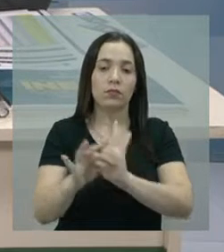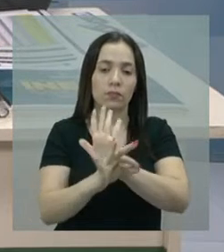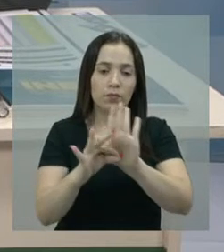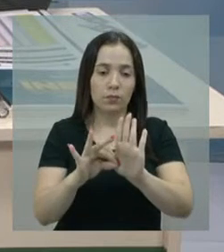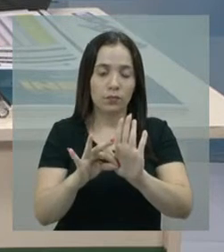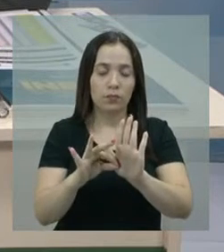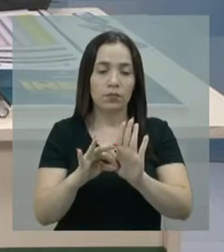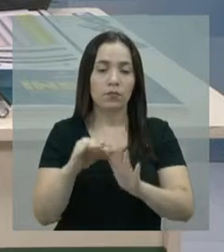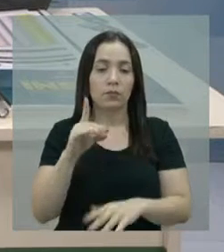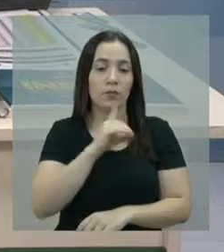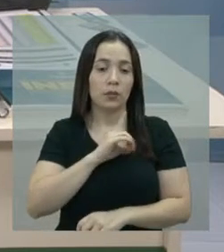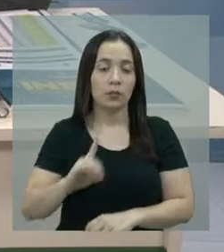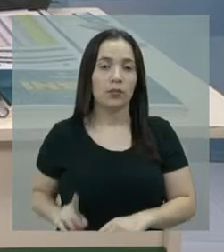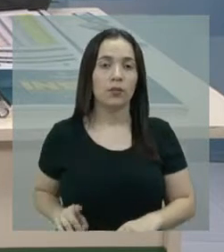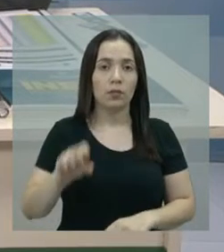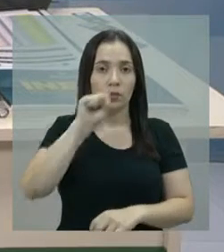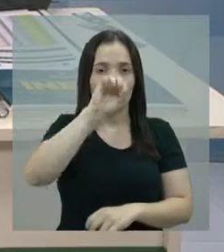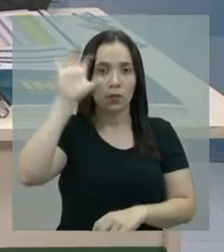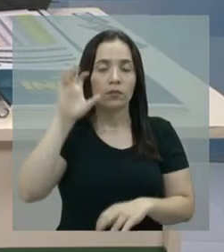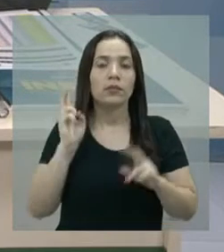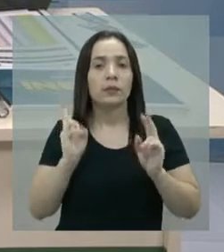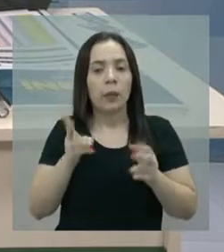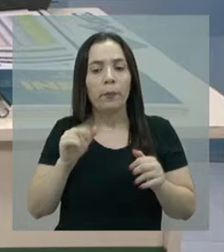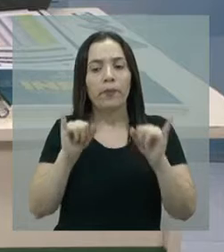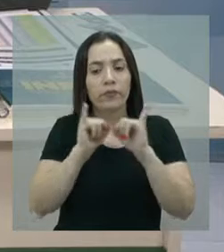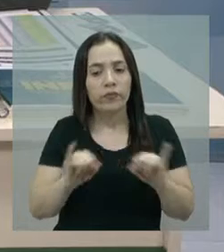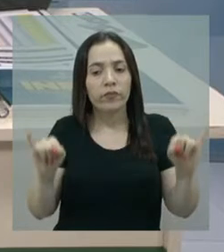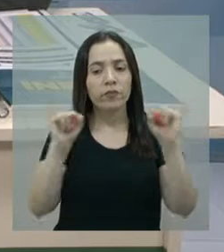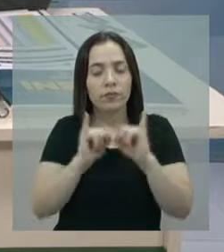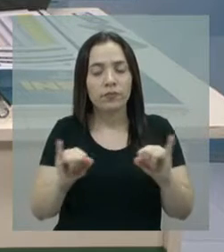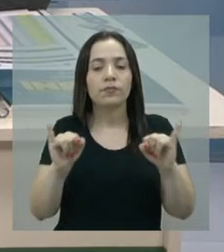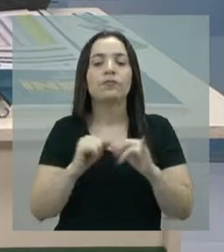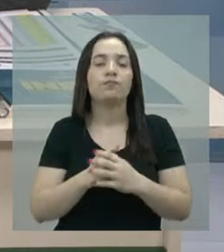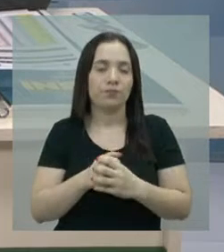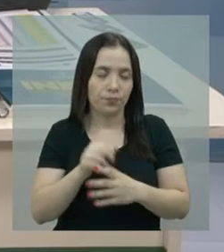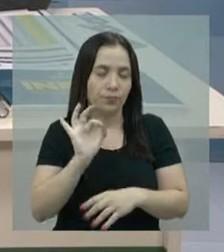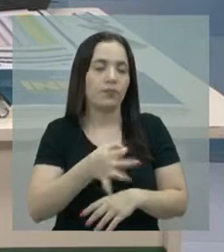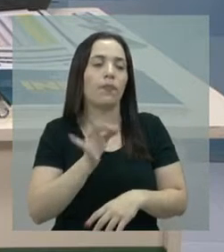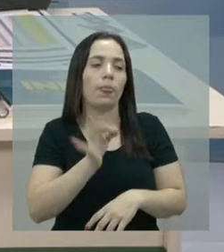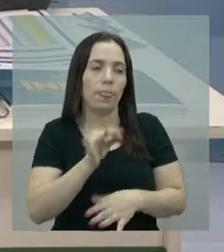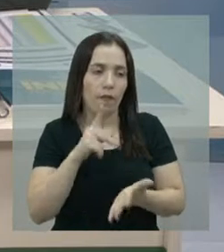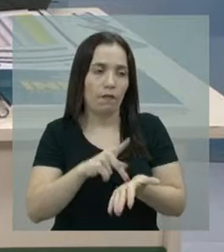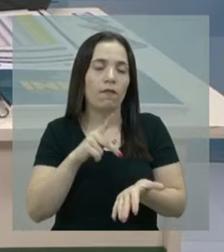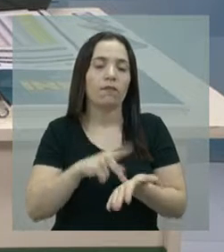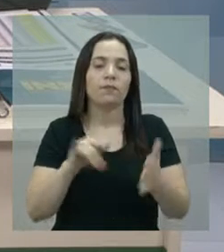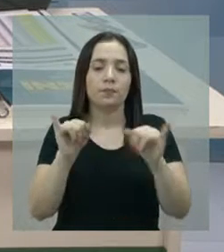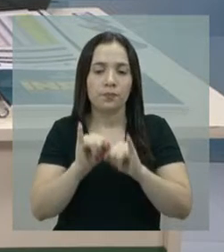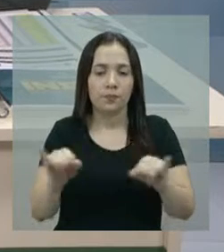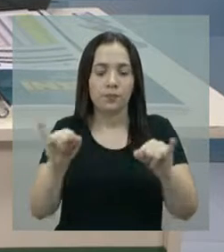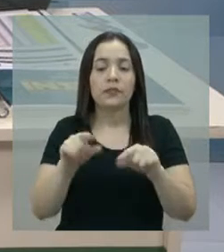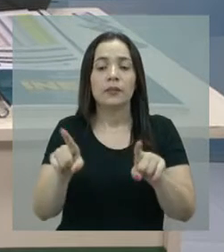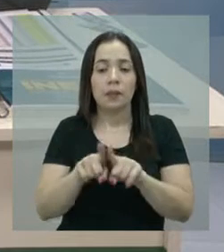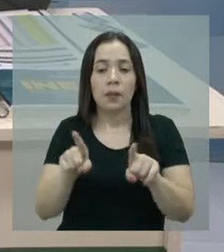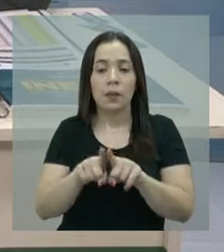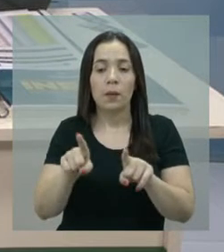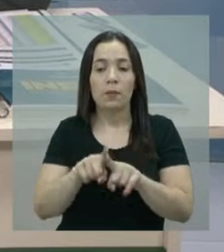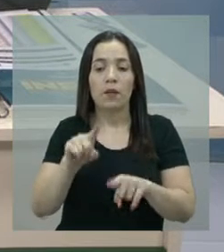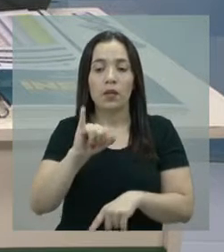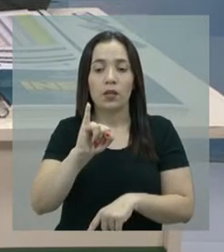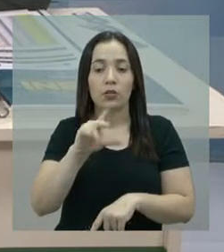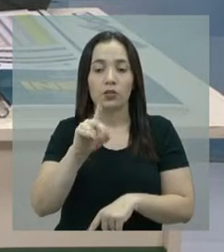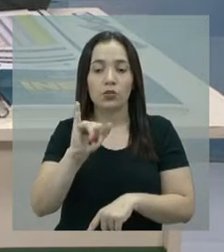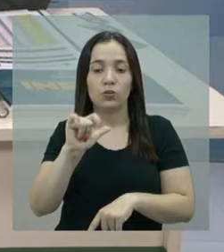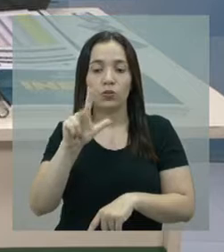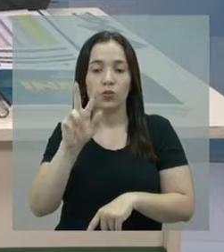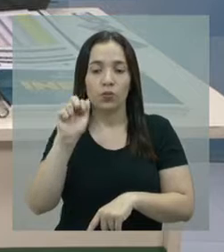E o deputado Mauro Filho vem falando isso desde o ano passado. O deputado Mauro Filho... Vem falando isso desde o ano passado. O deputado Edilvan Alencar também, que